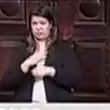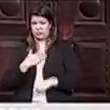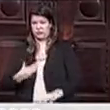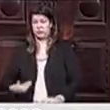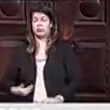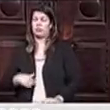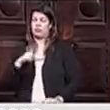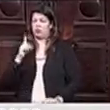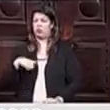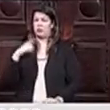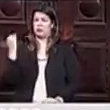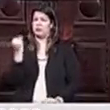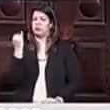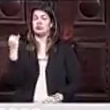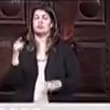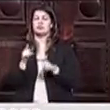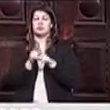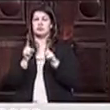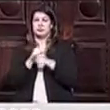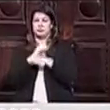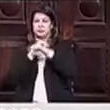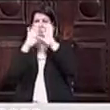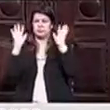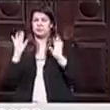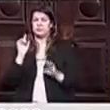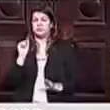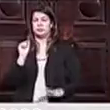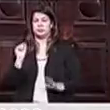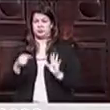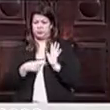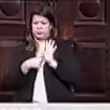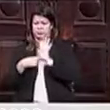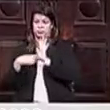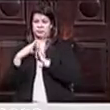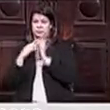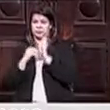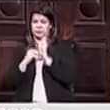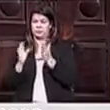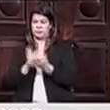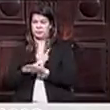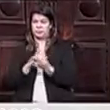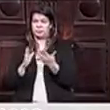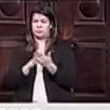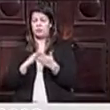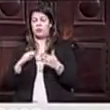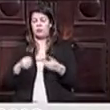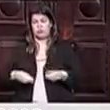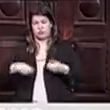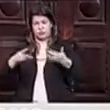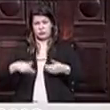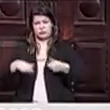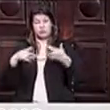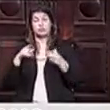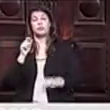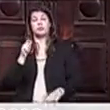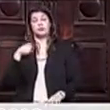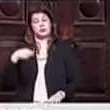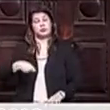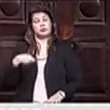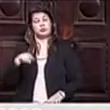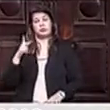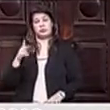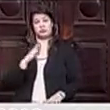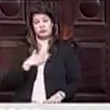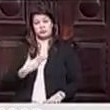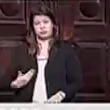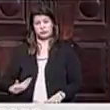presidente, é importante também deixar claro que nós vamos apresentar algumas emendas a esse projeto de teto dos gastos para exigir que o governo do